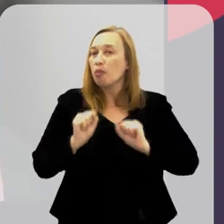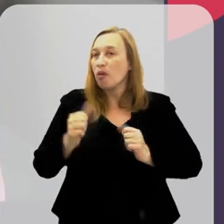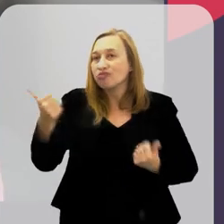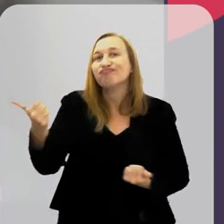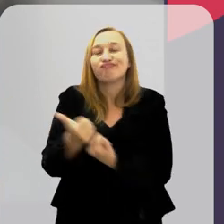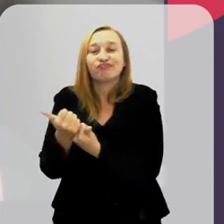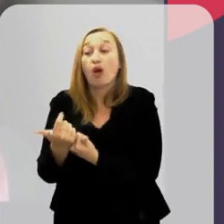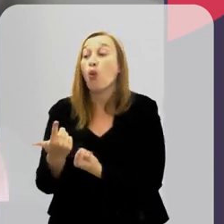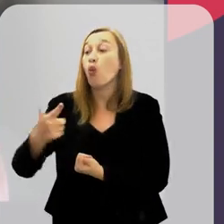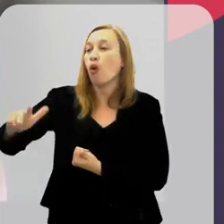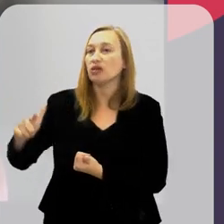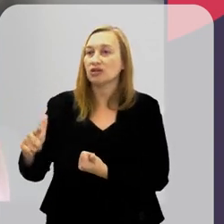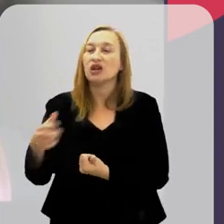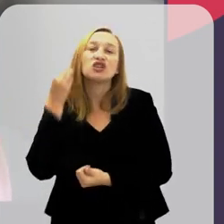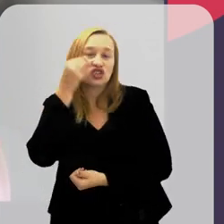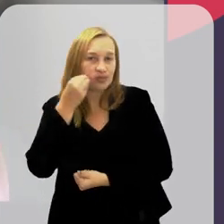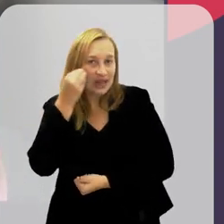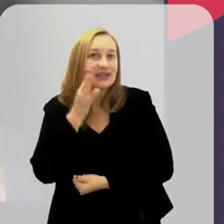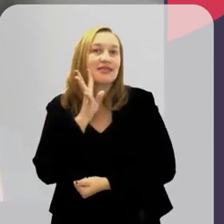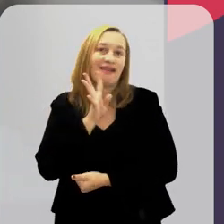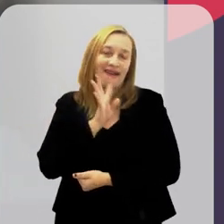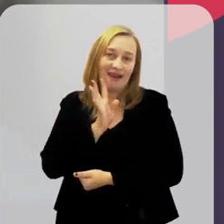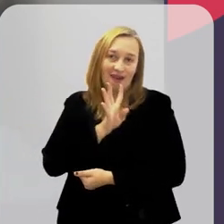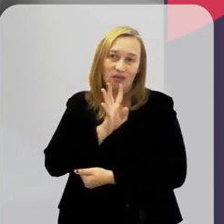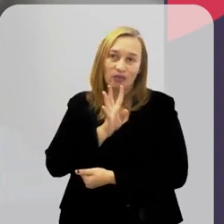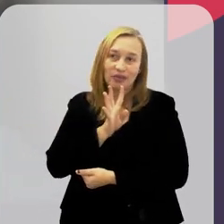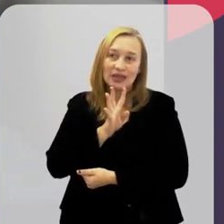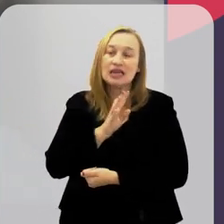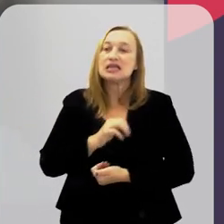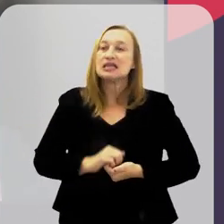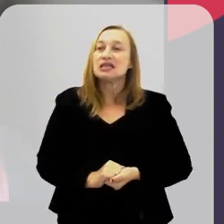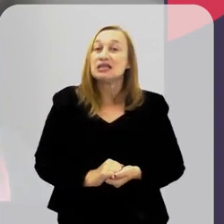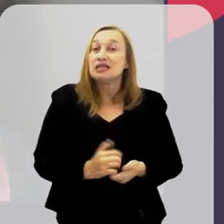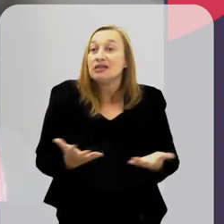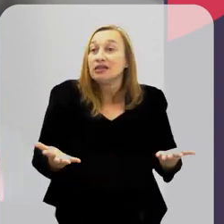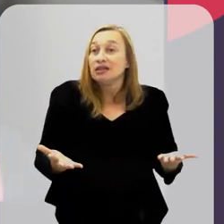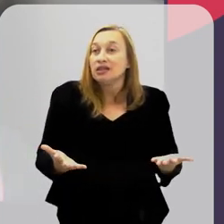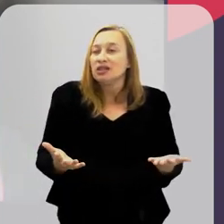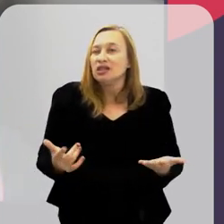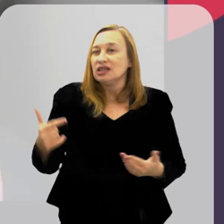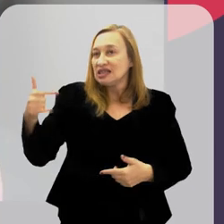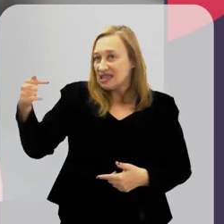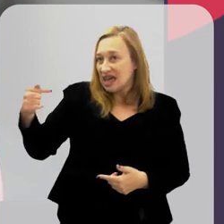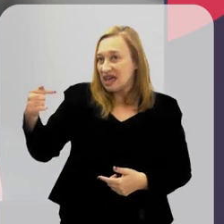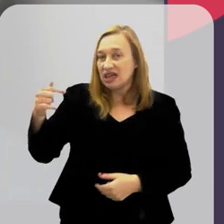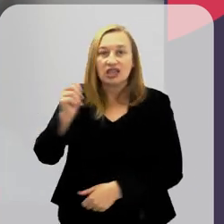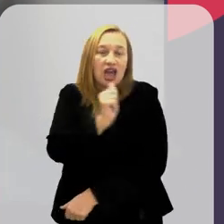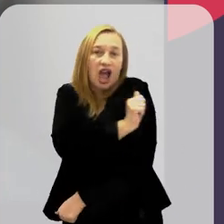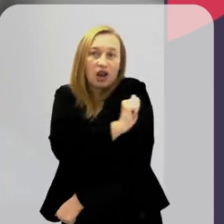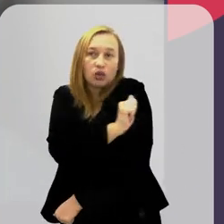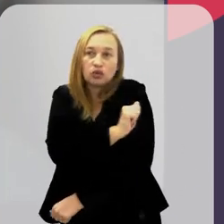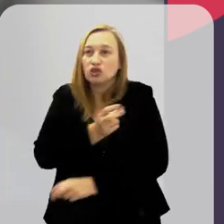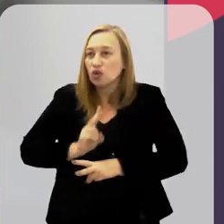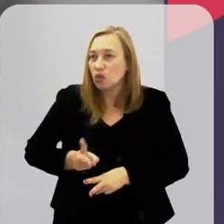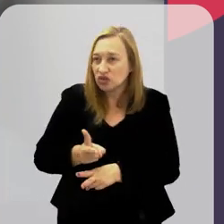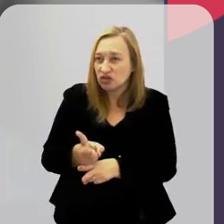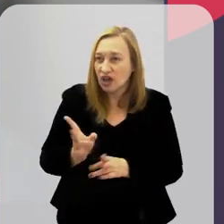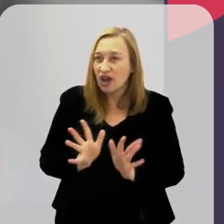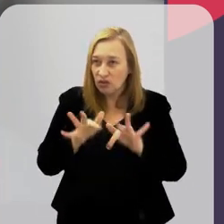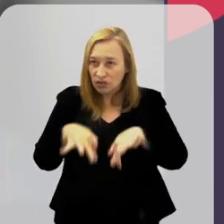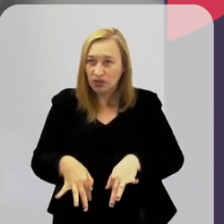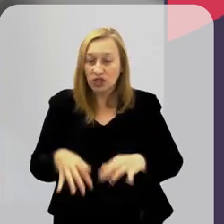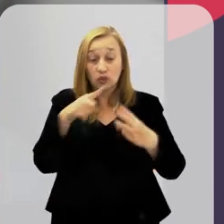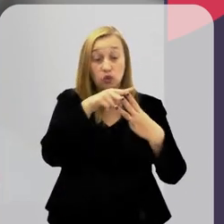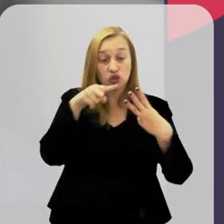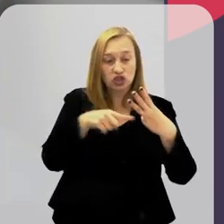Né? E o grupo pode se ajudar. Então foi uma experiência muito bacana. E dos 7 alunos que